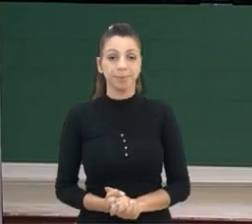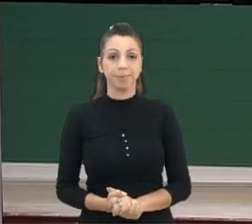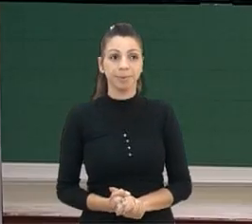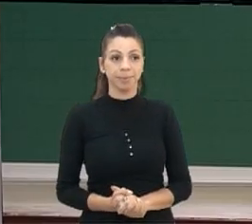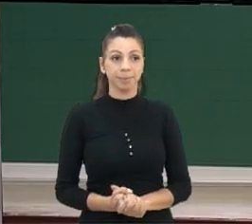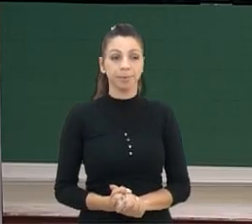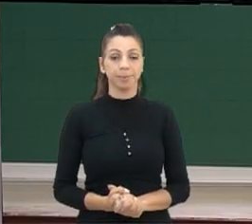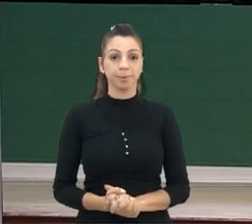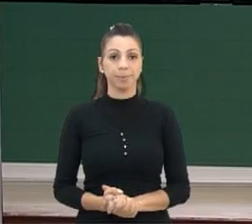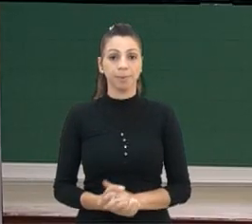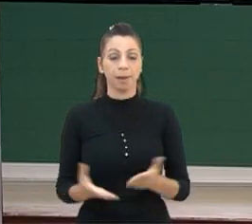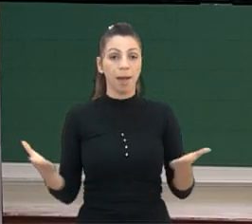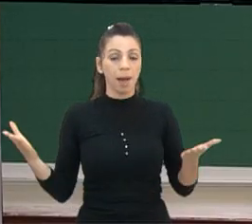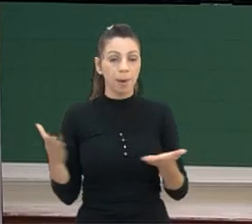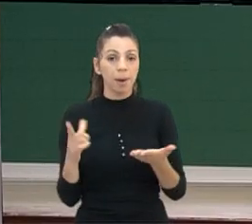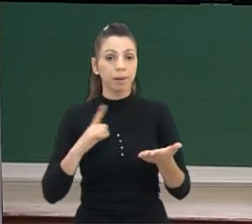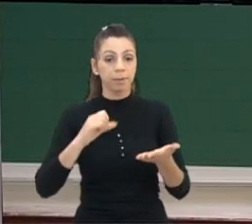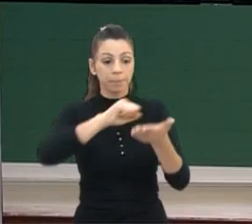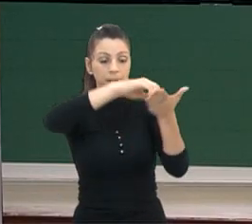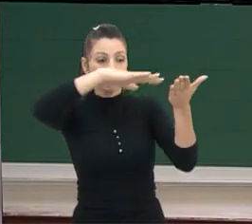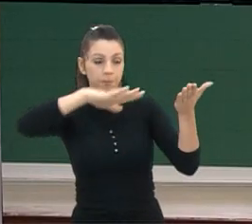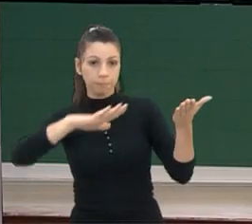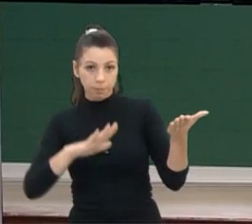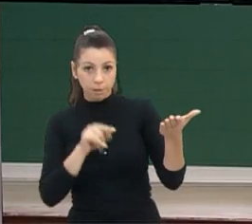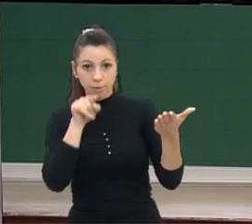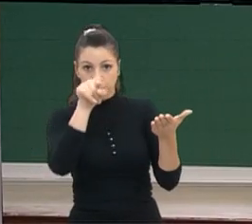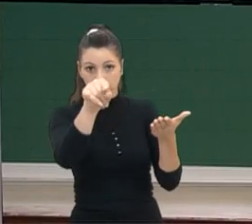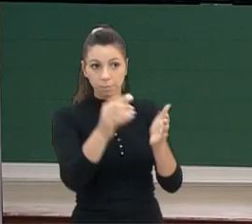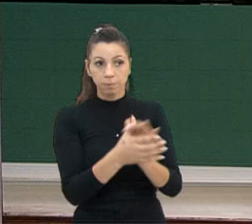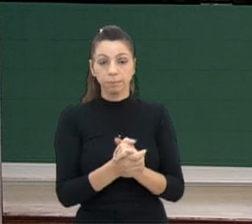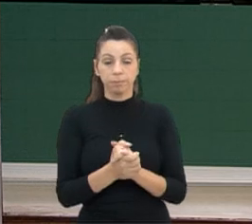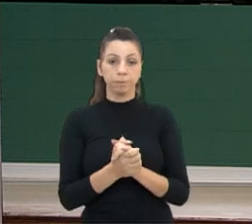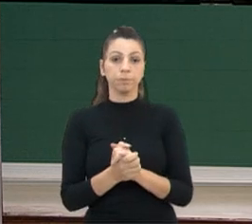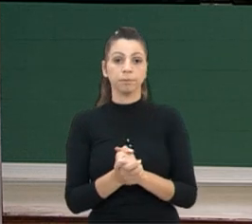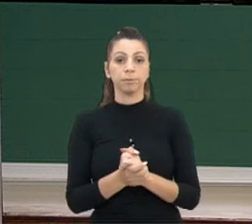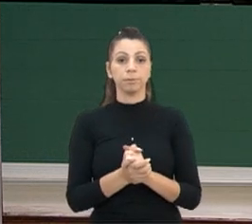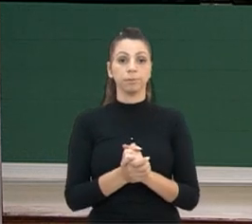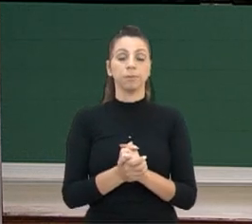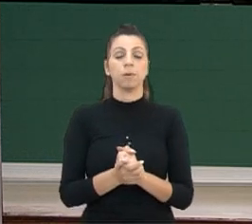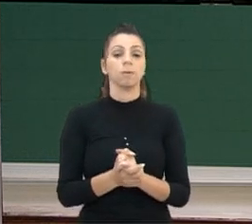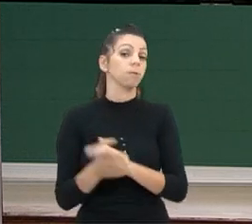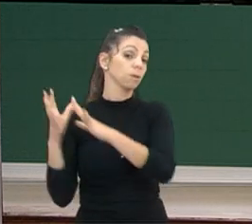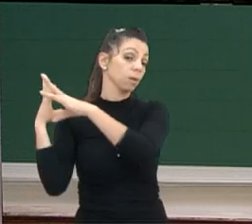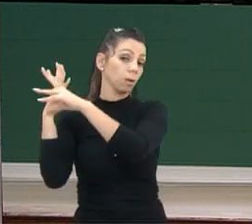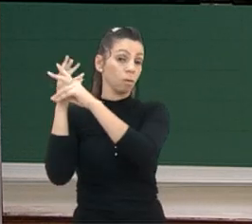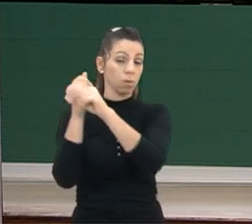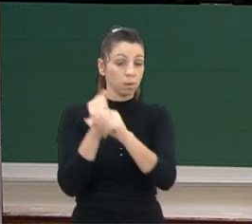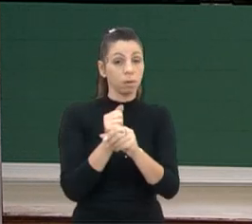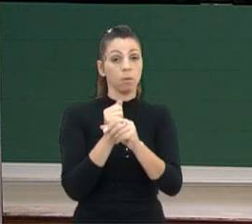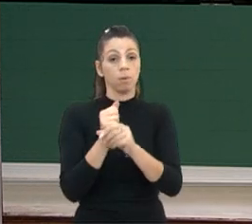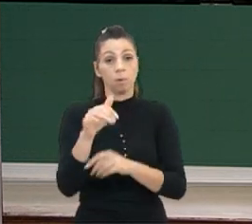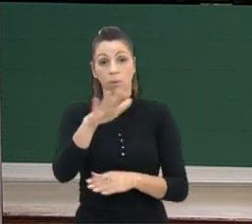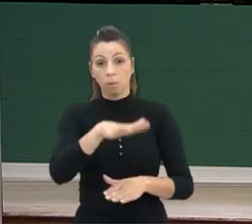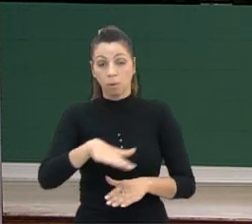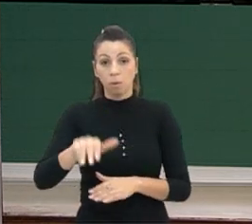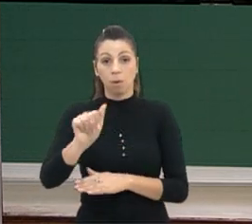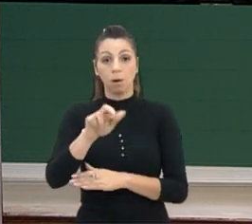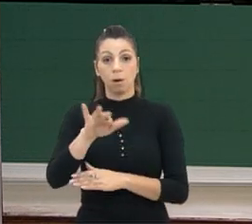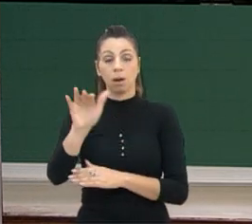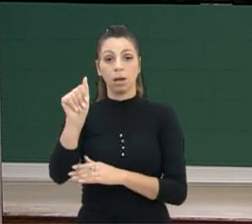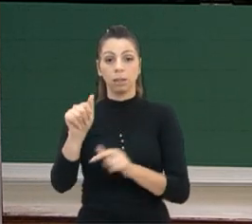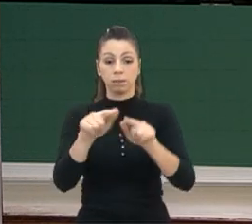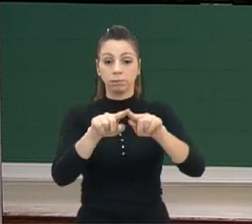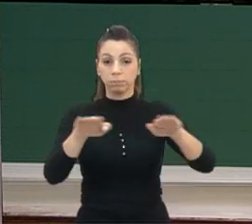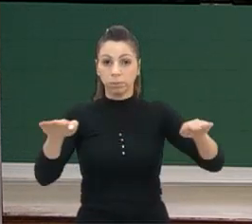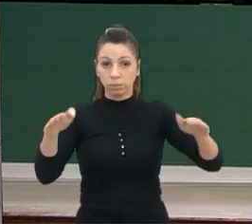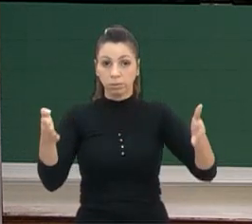Aí eu tenho um teste para você. Vamos ver se você se lembrou lá das áreas, se você lembra como é que faz área de quadrado,